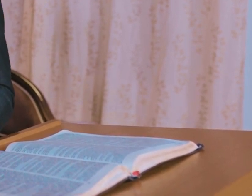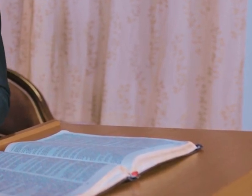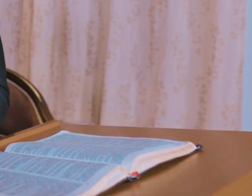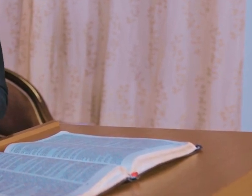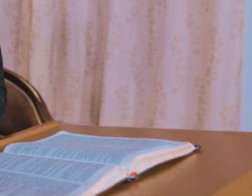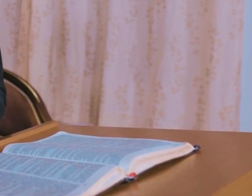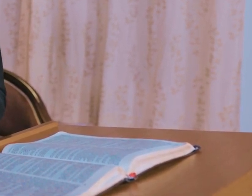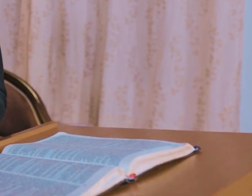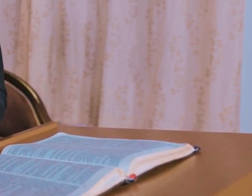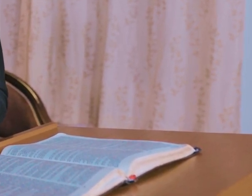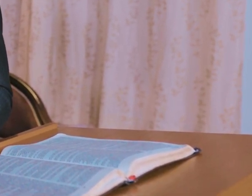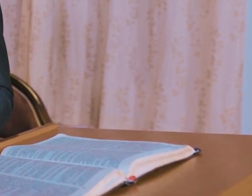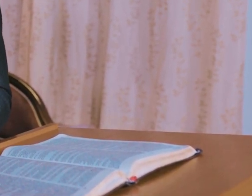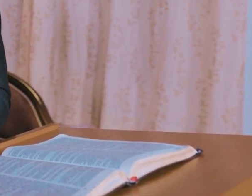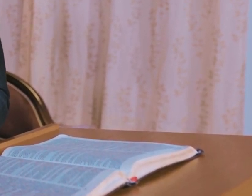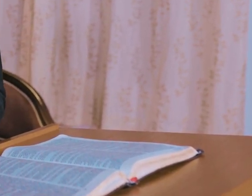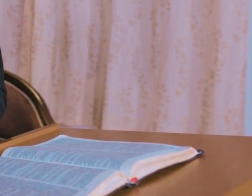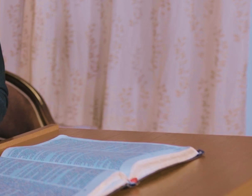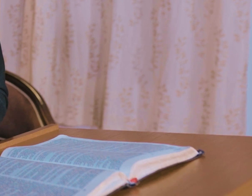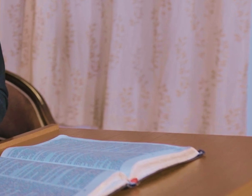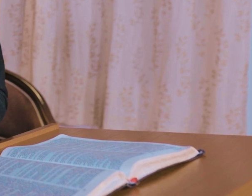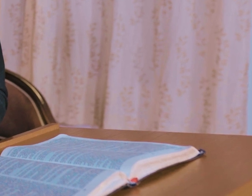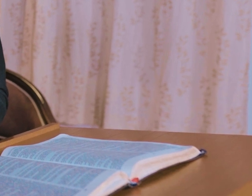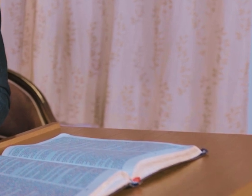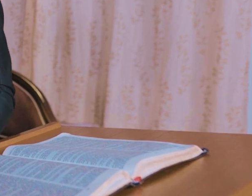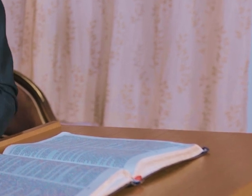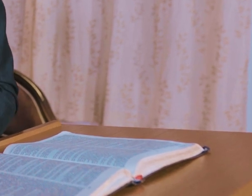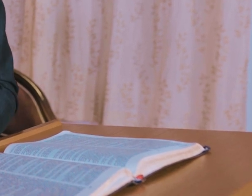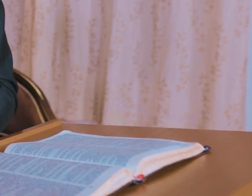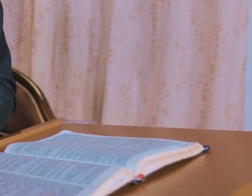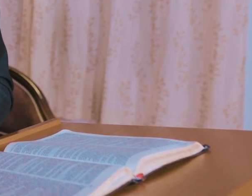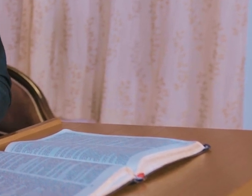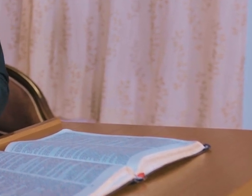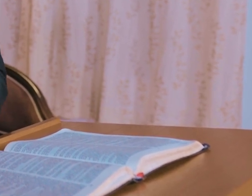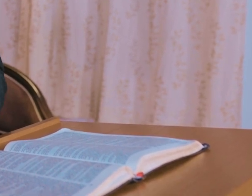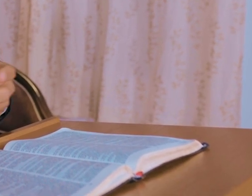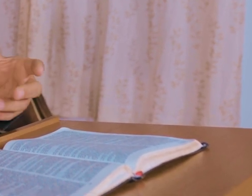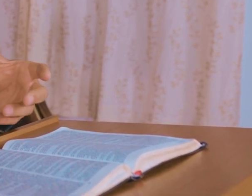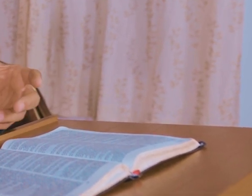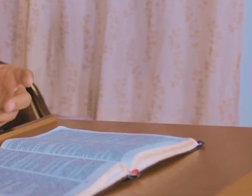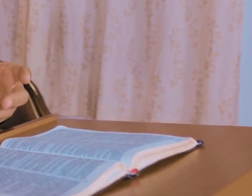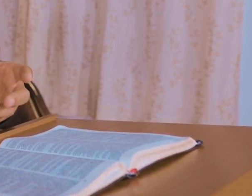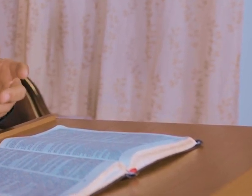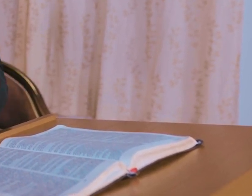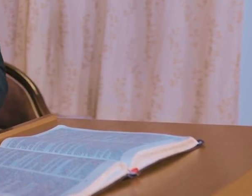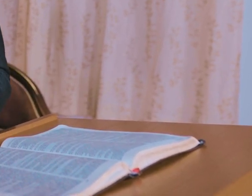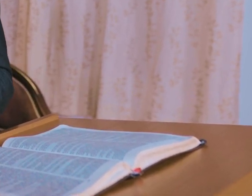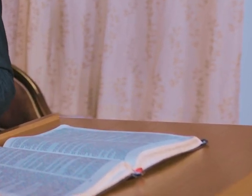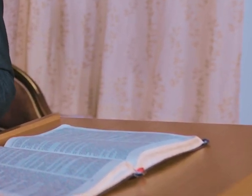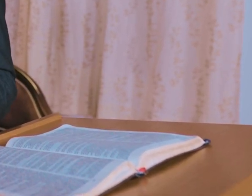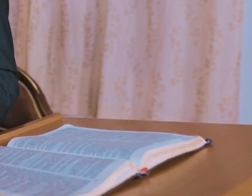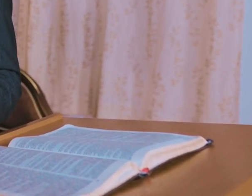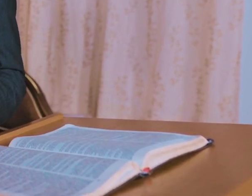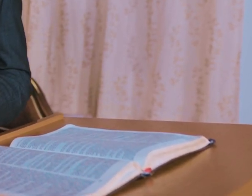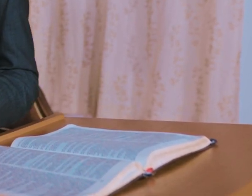familiares. Deixe o seu like, se inscreva no canal para receber todas as mensagens que